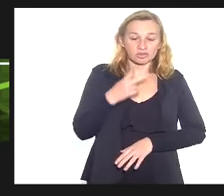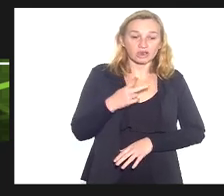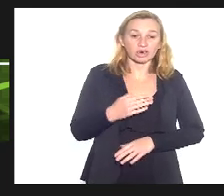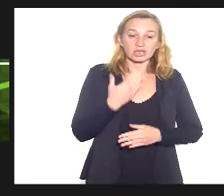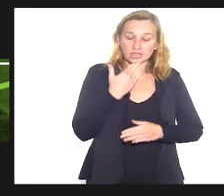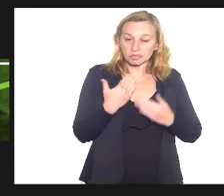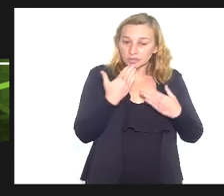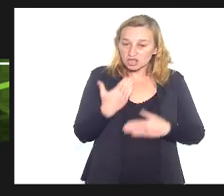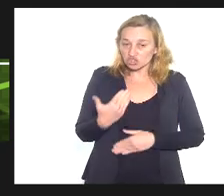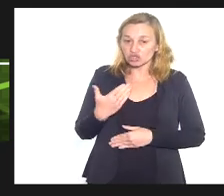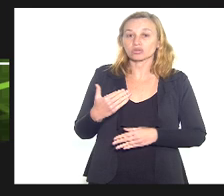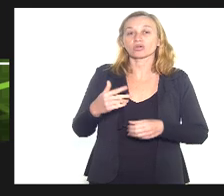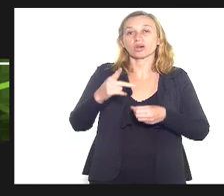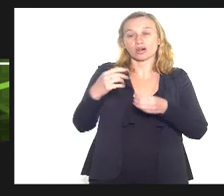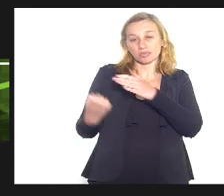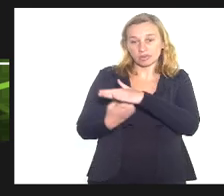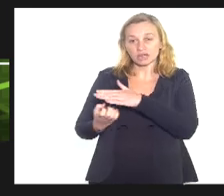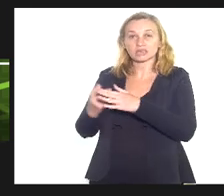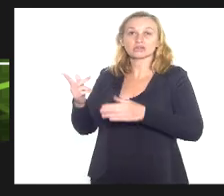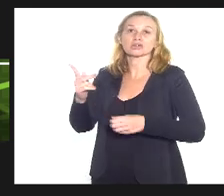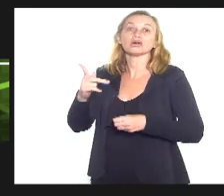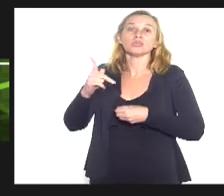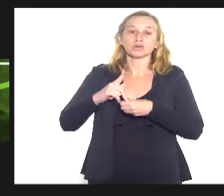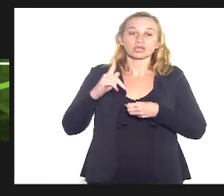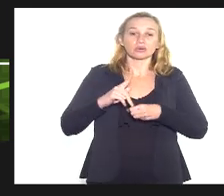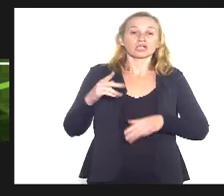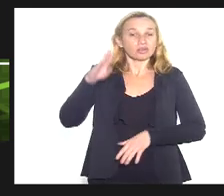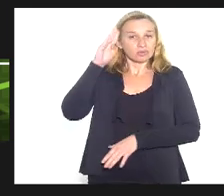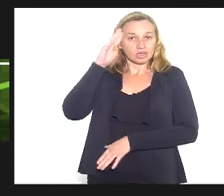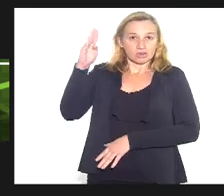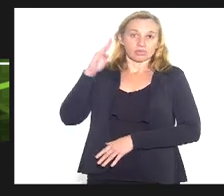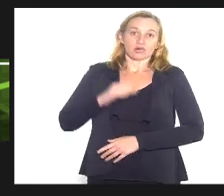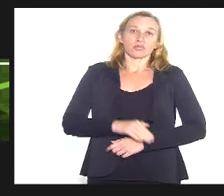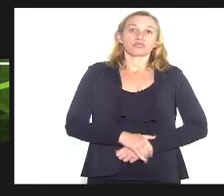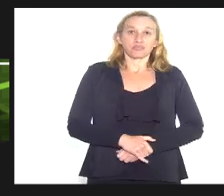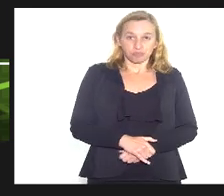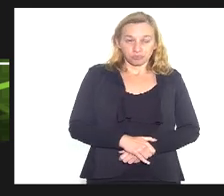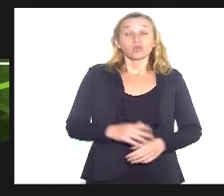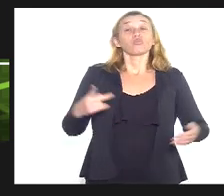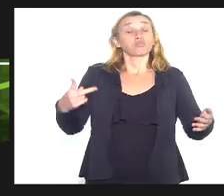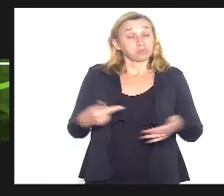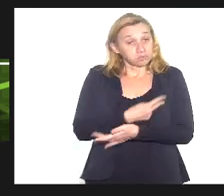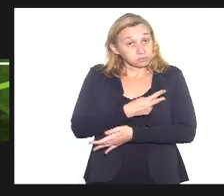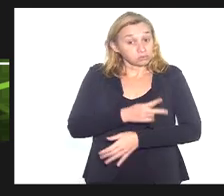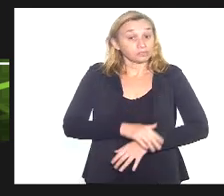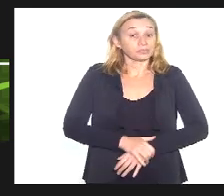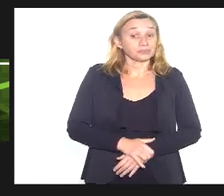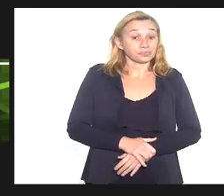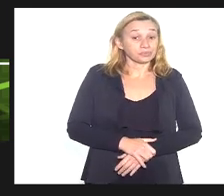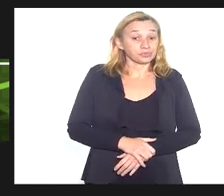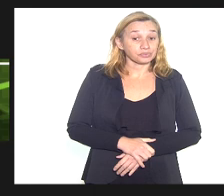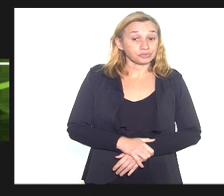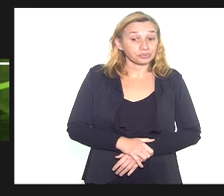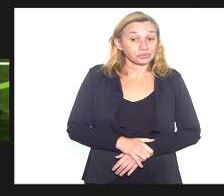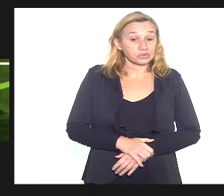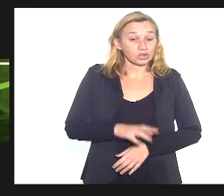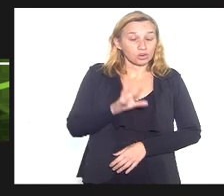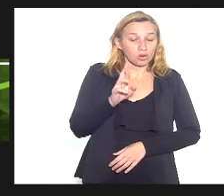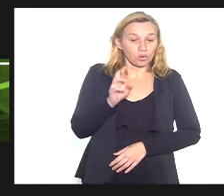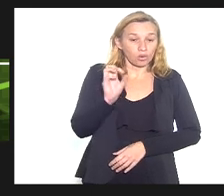à Petrobras. É fundamental, e o que aconteceu em